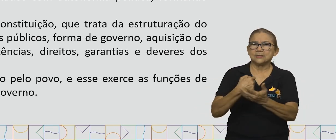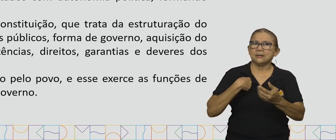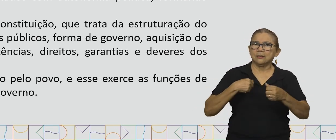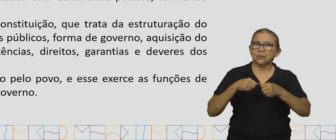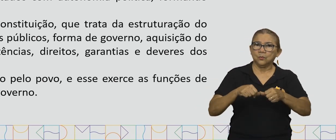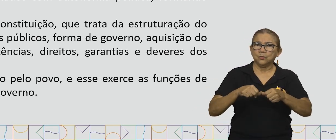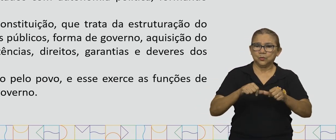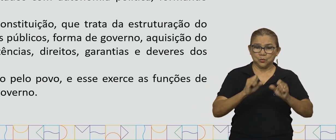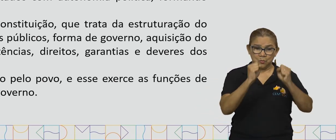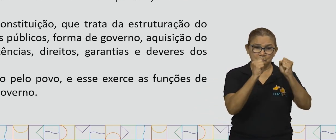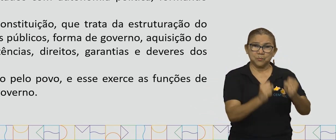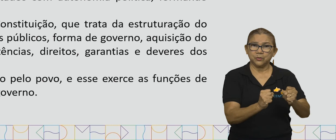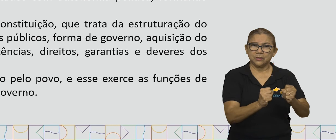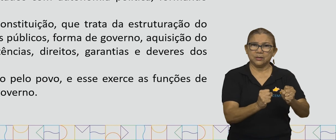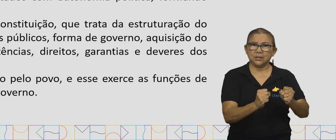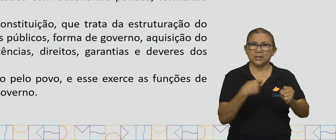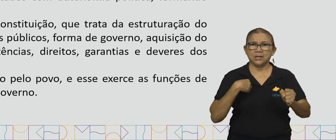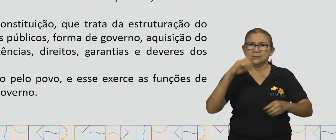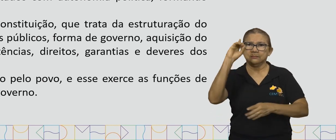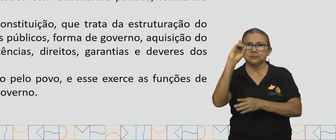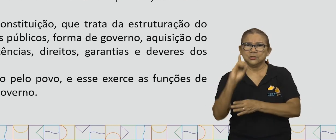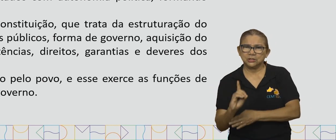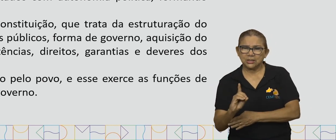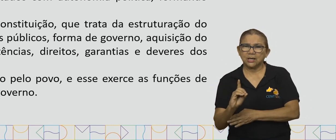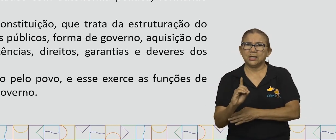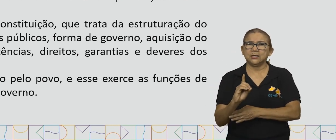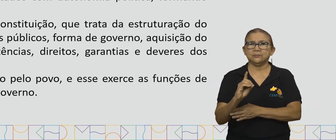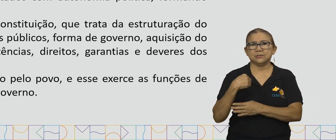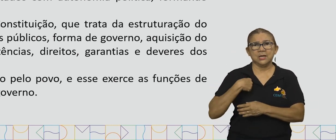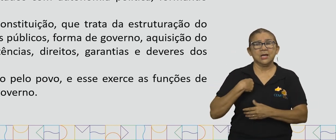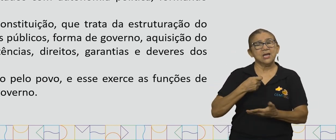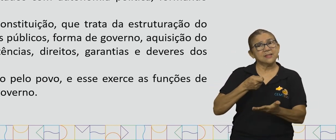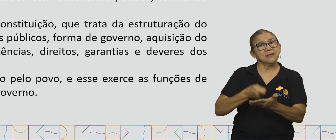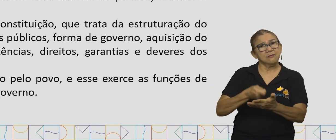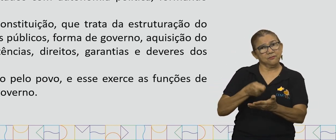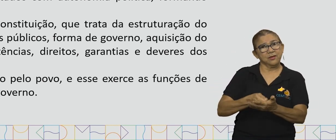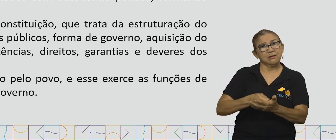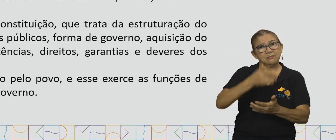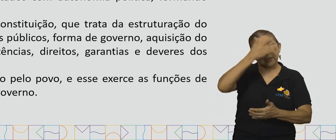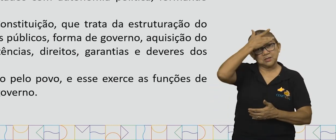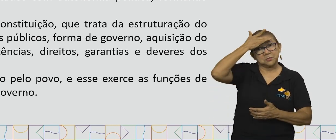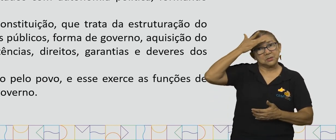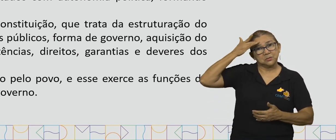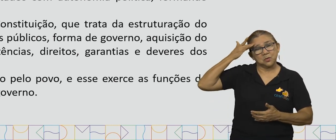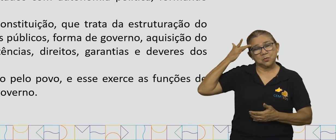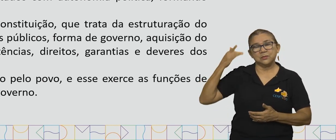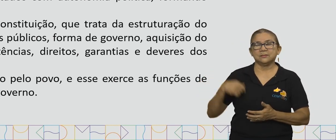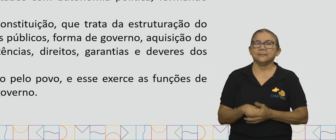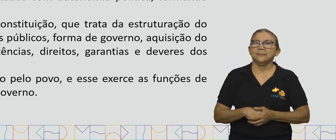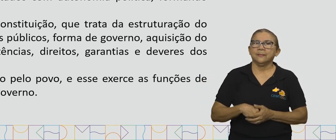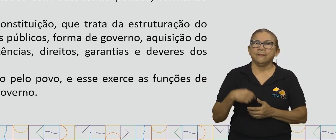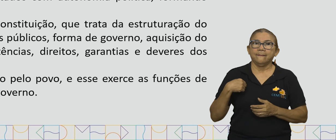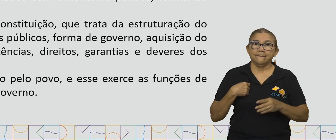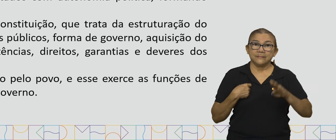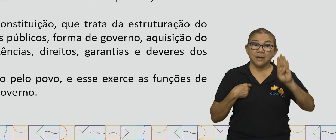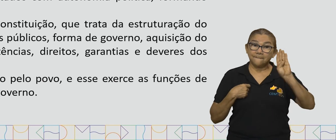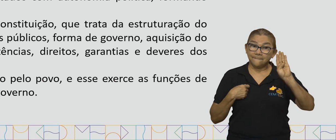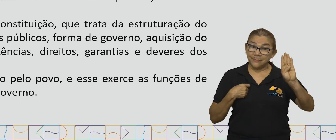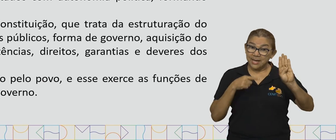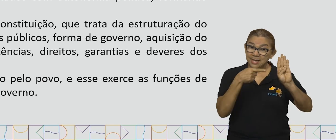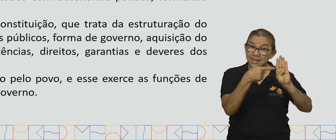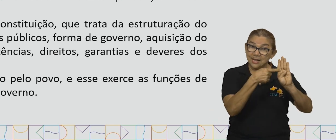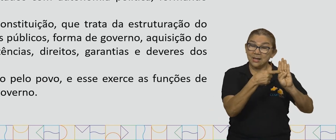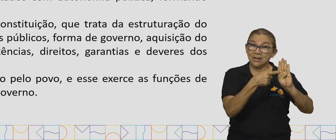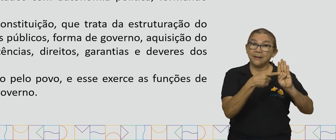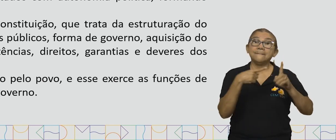de competências, direitos, garantias e deveres dos cidadãos. E alternativa D, porque o presidente